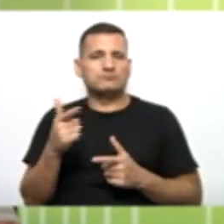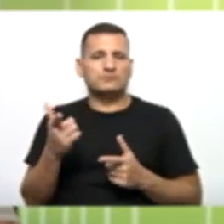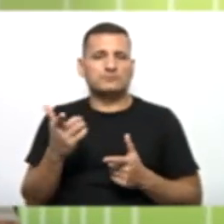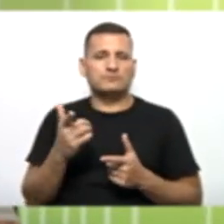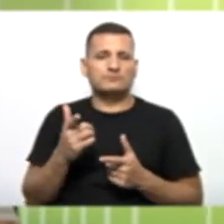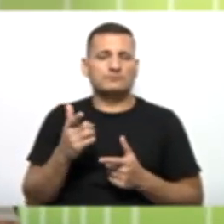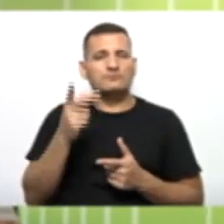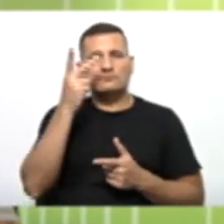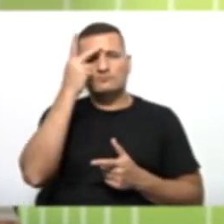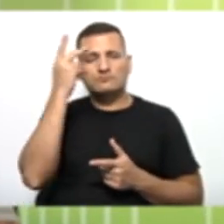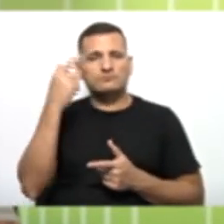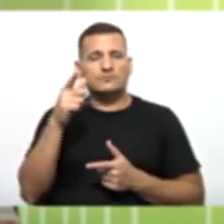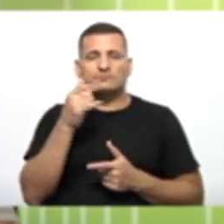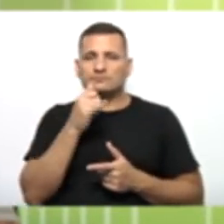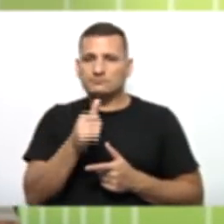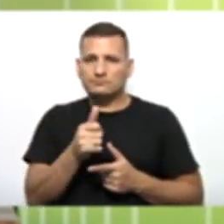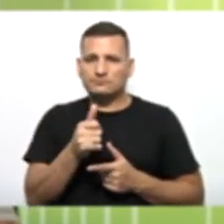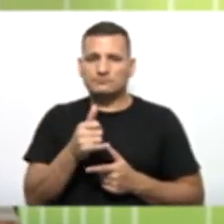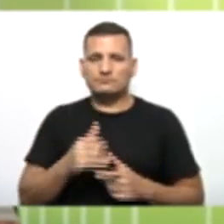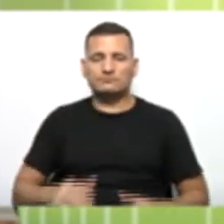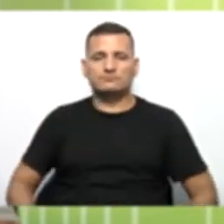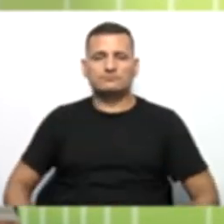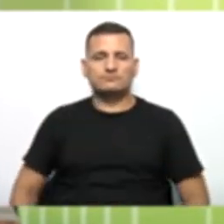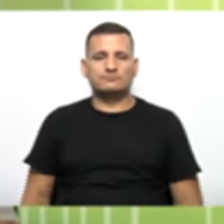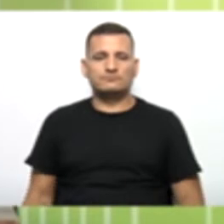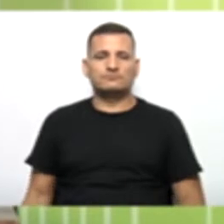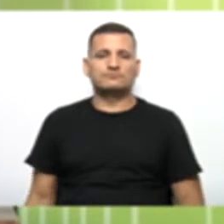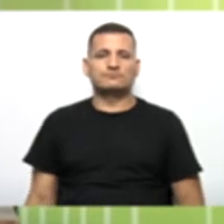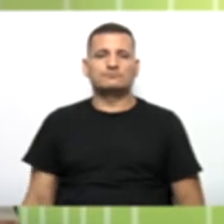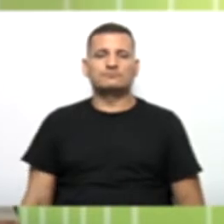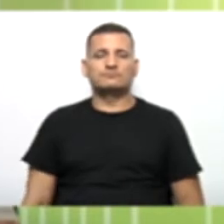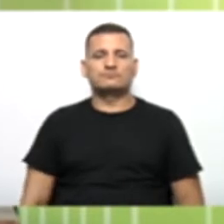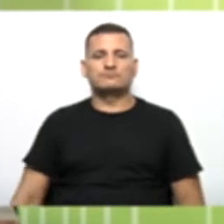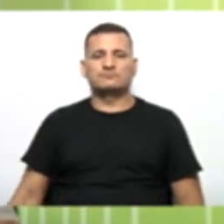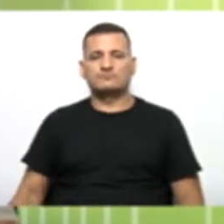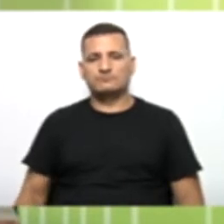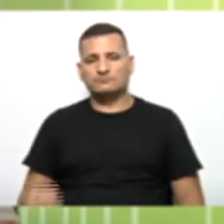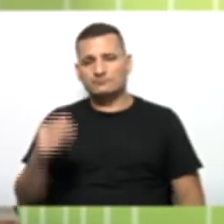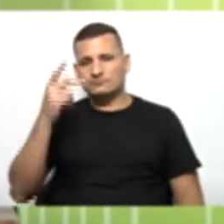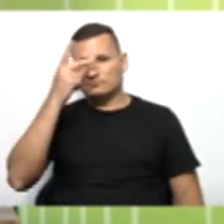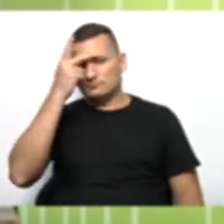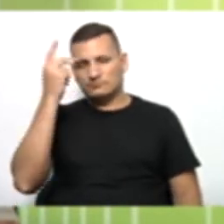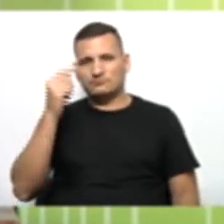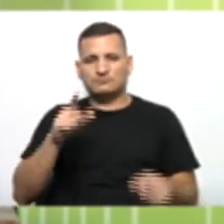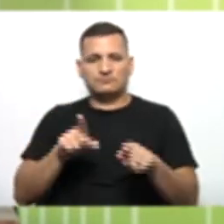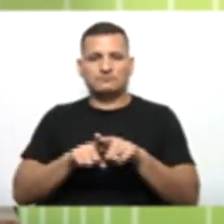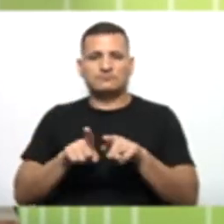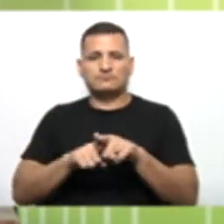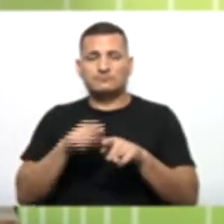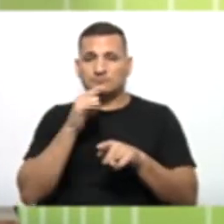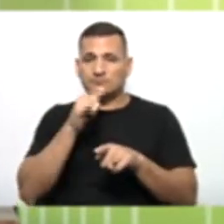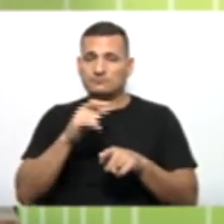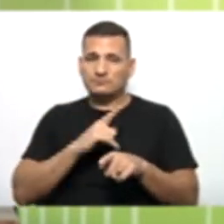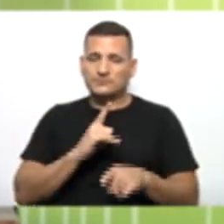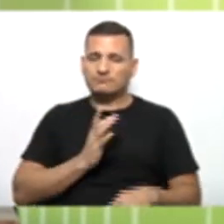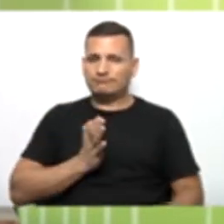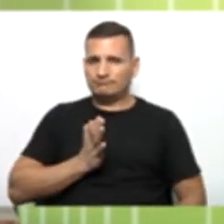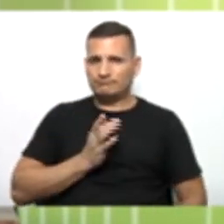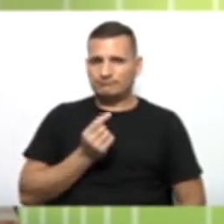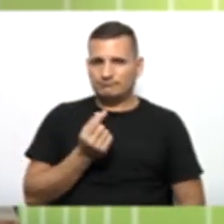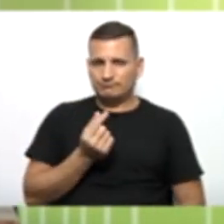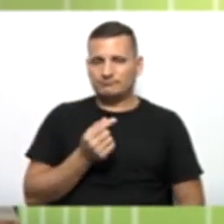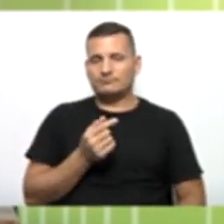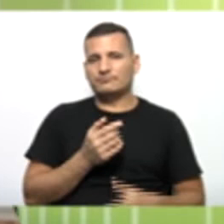Local onde as pessoas não têm energia. A pessoa também, quando ela tem recursos financeiros,